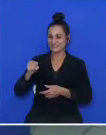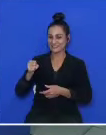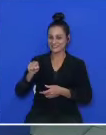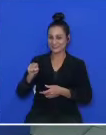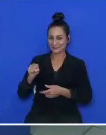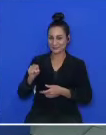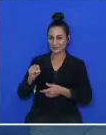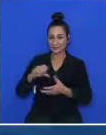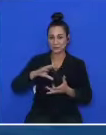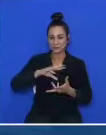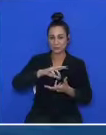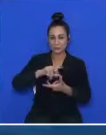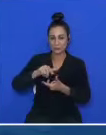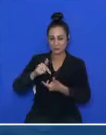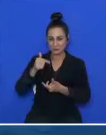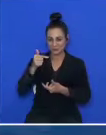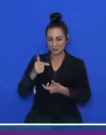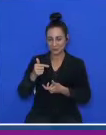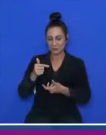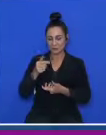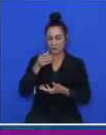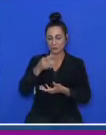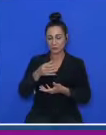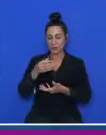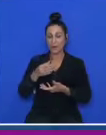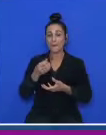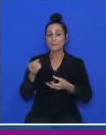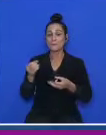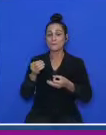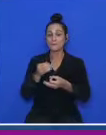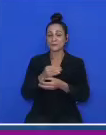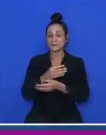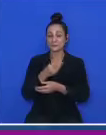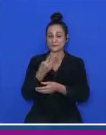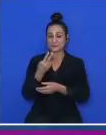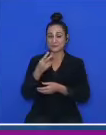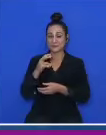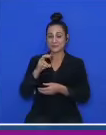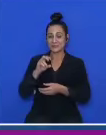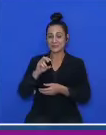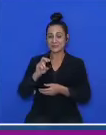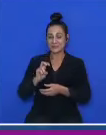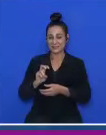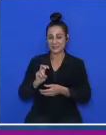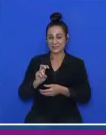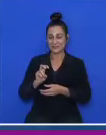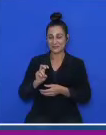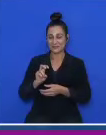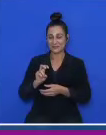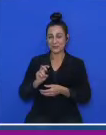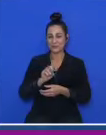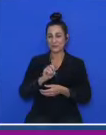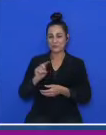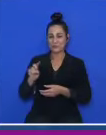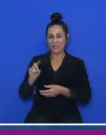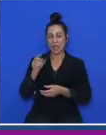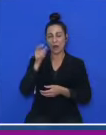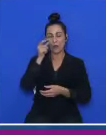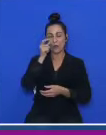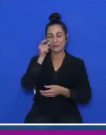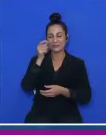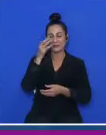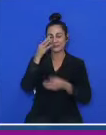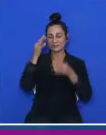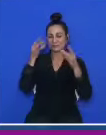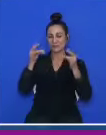2278. O globo número 7 está preparado com as 25 bolas numeradas de 01 a 25. Você observando aí no